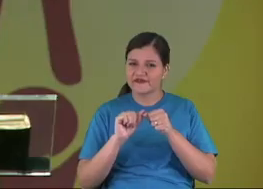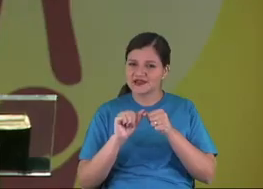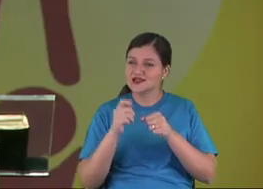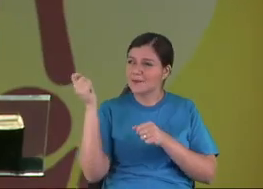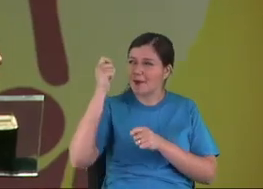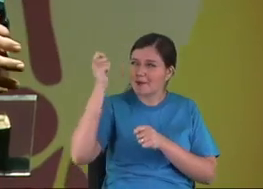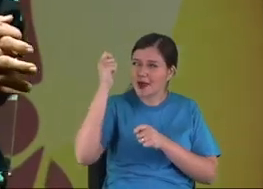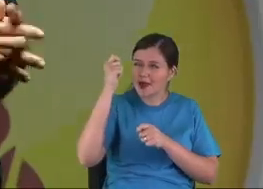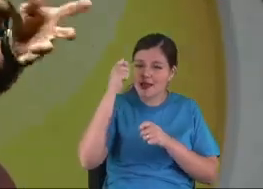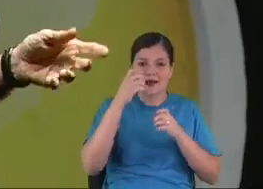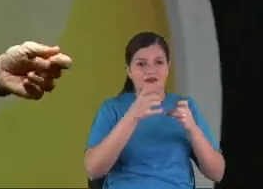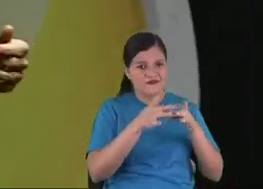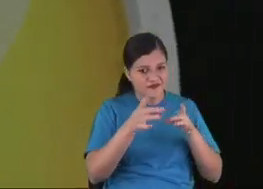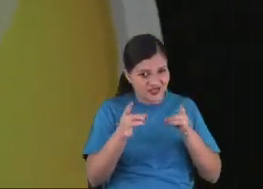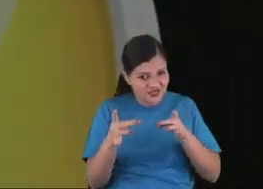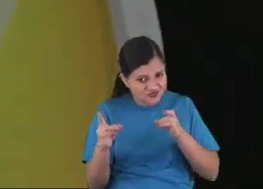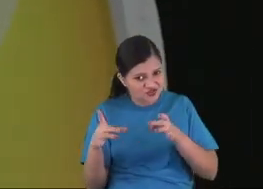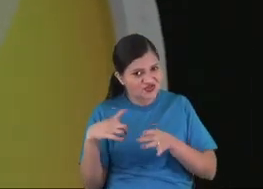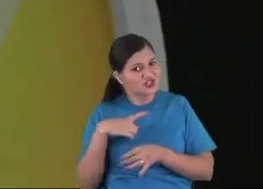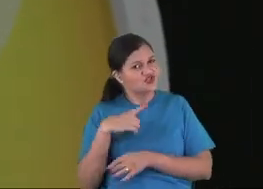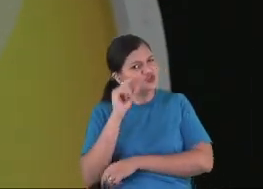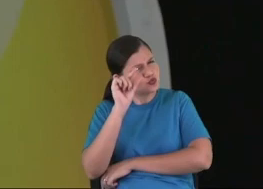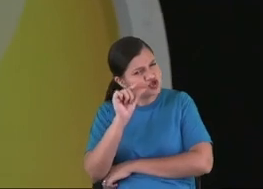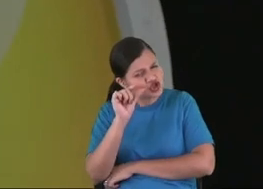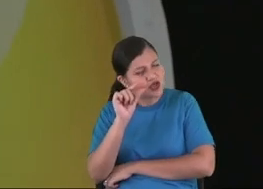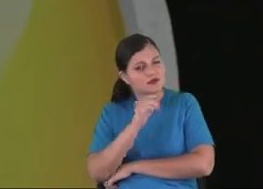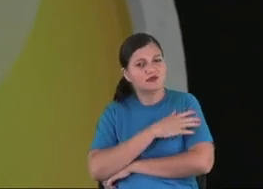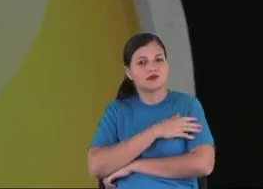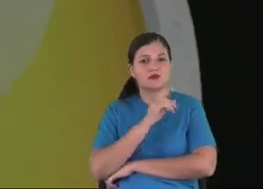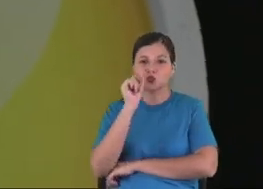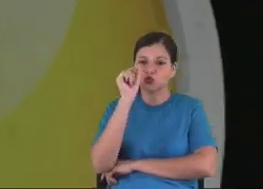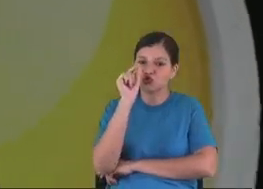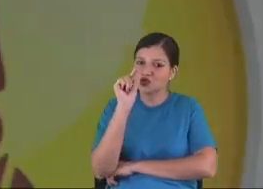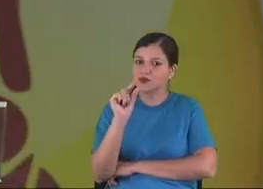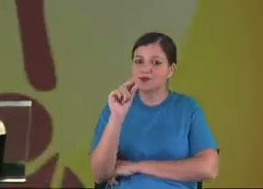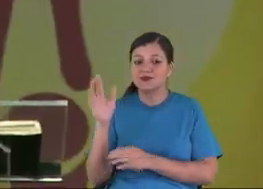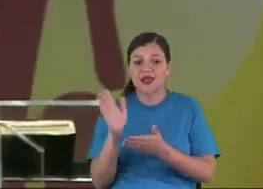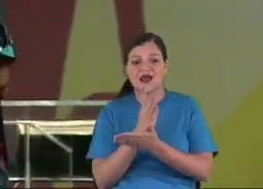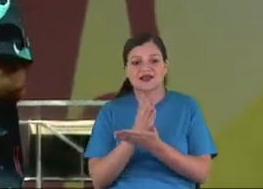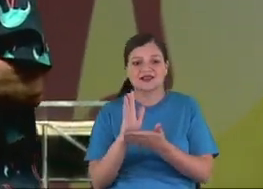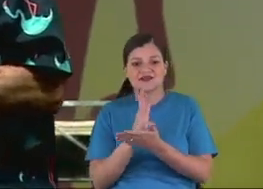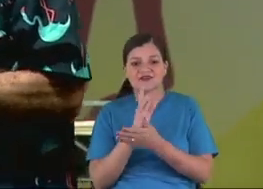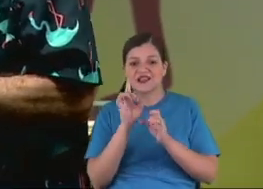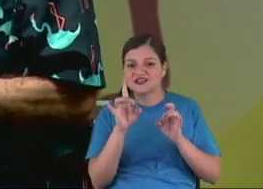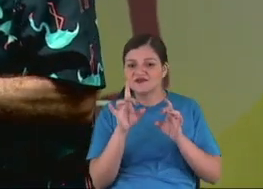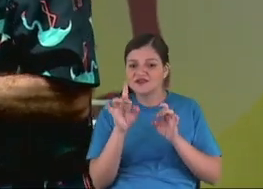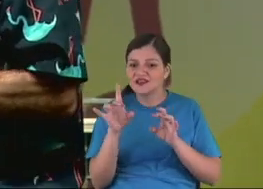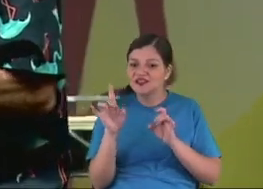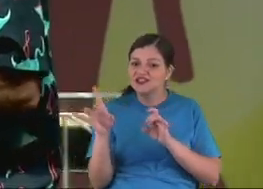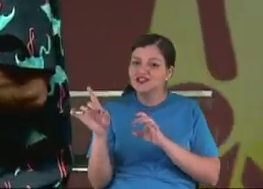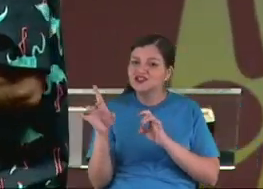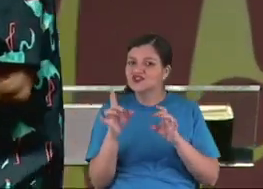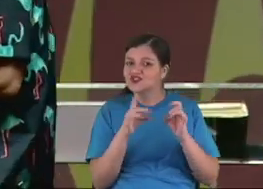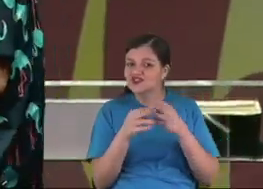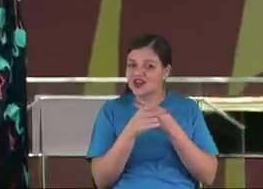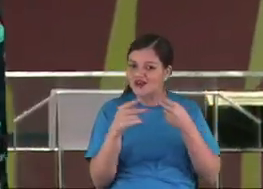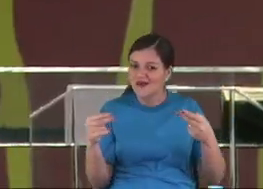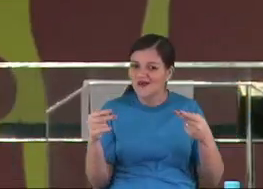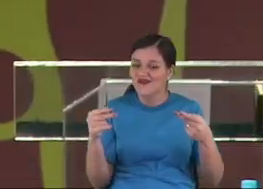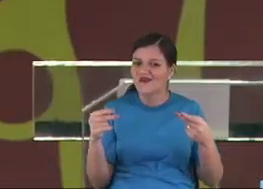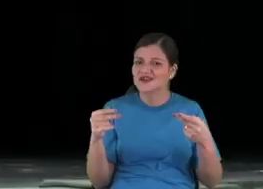aqui e acolá, não era muito, mas eram uns trocados. E às vezes eu vendia, né, dos meus ganhos, da minha